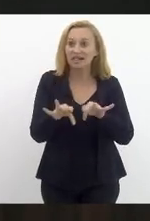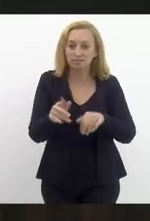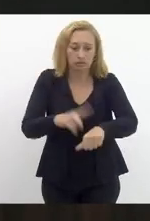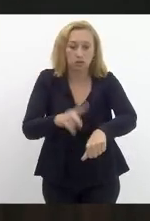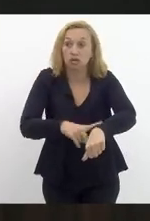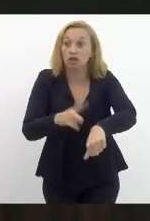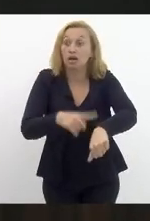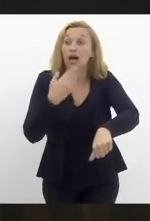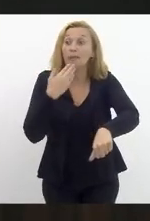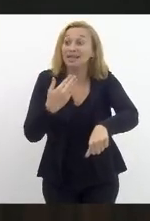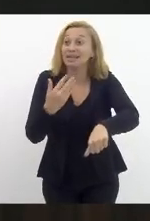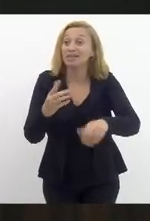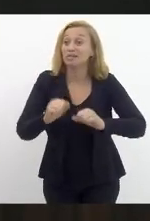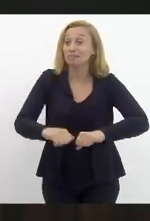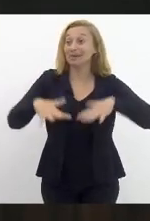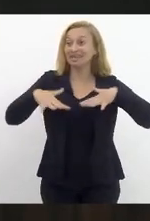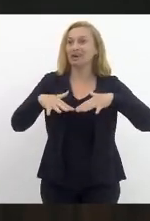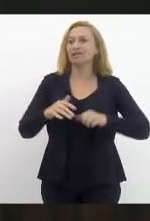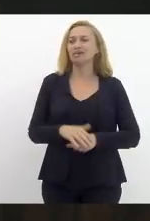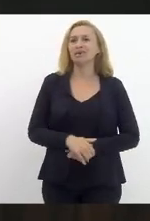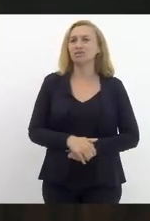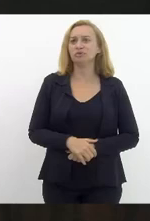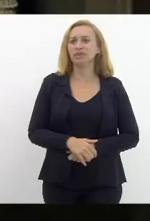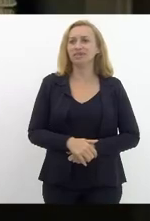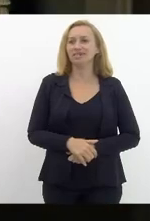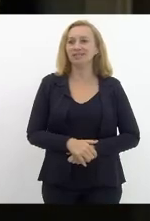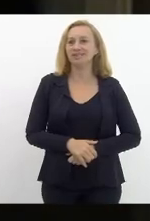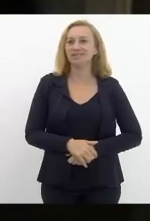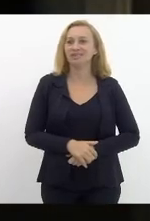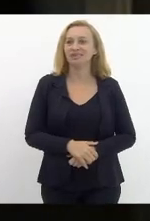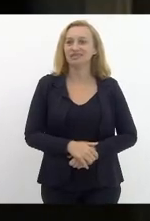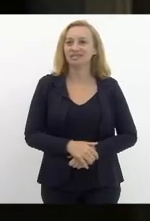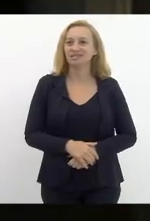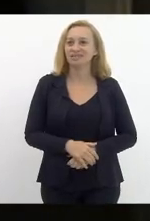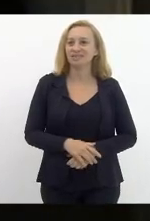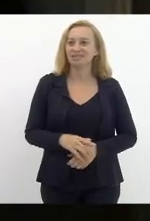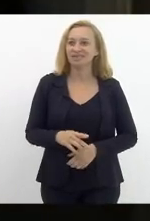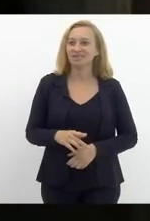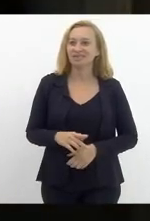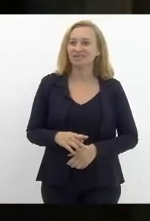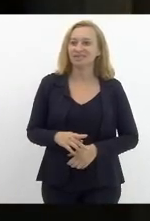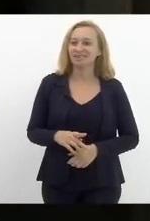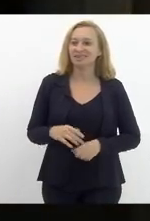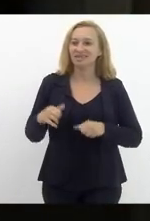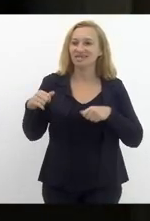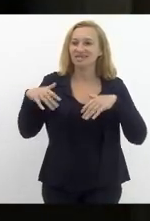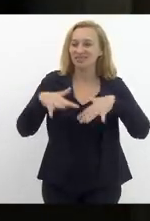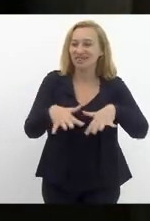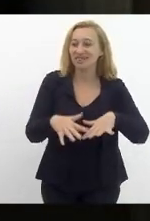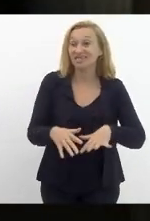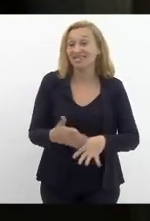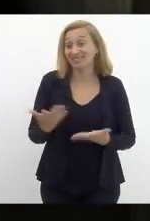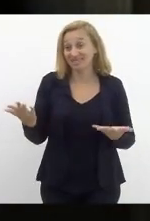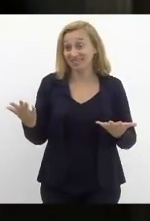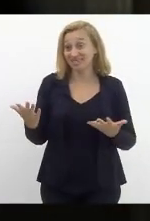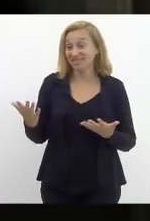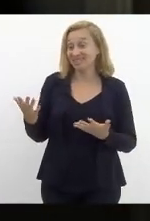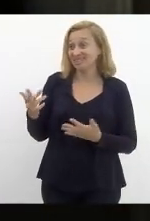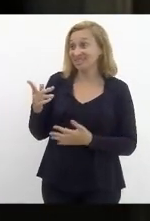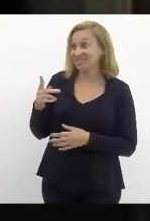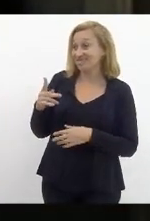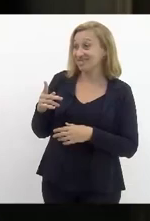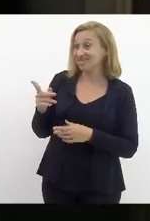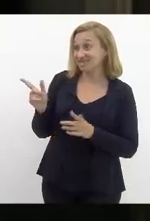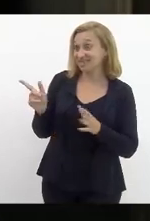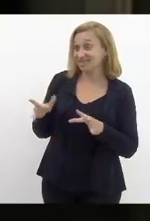daqui a pouco vão pedir o plenário. Tudo bem, deputado. Nosso pai, né, que a gente invade lá o gabinete virou, dele, come e